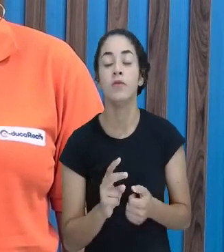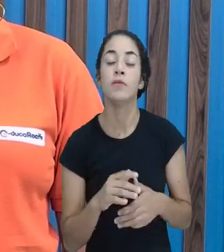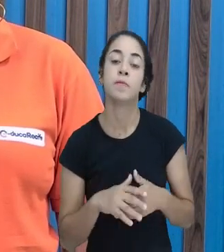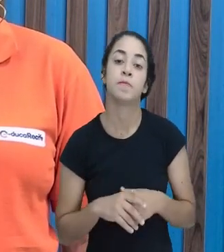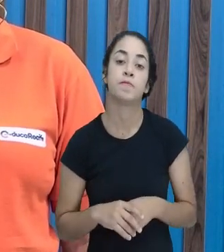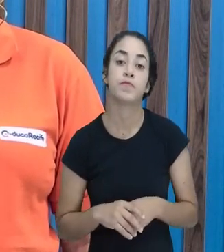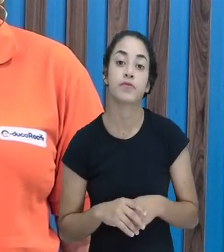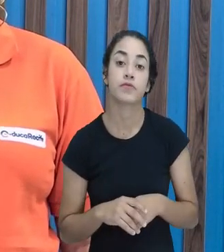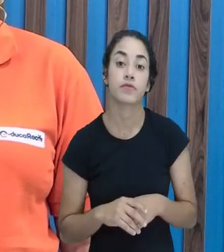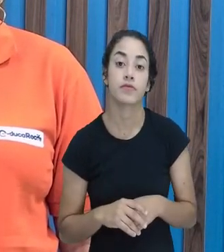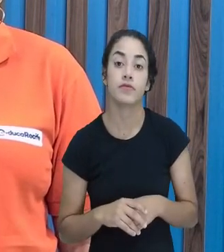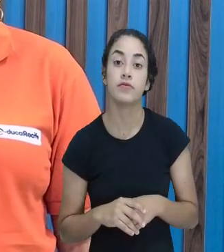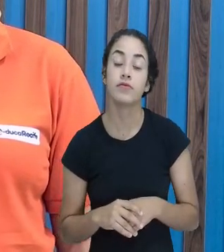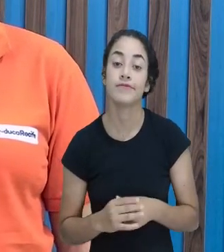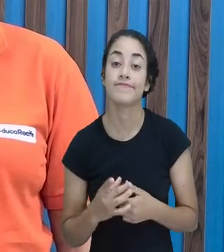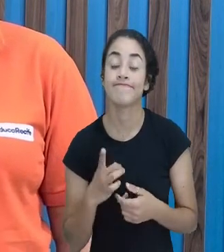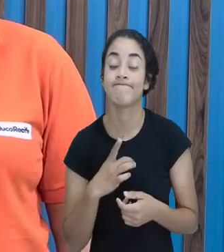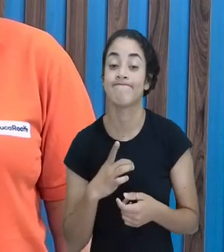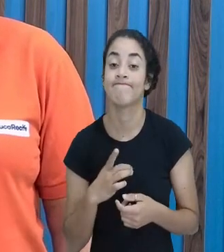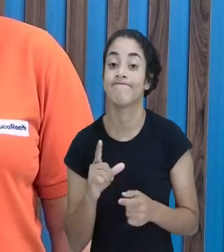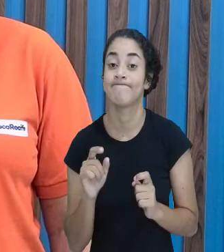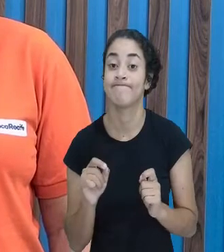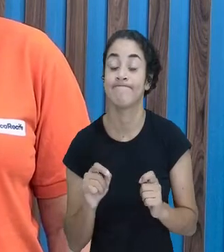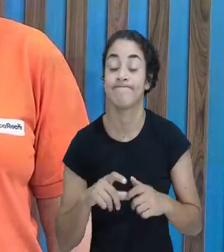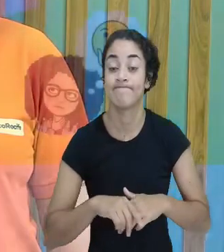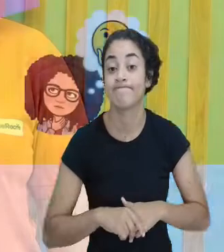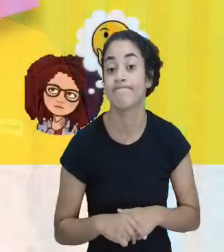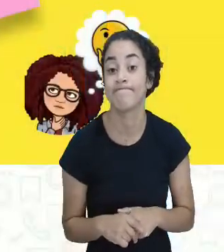Então, eu tenho aí